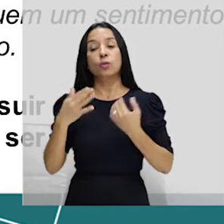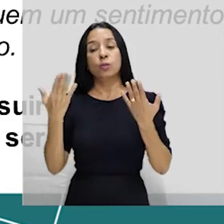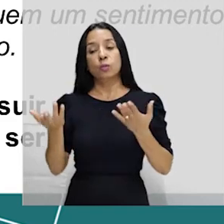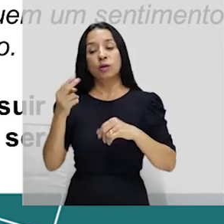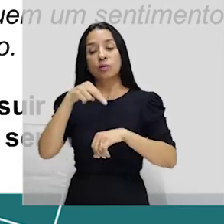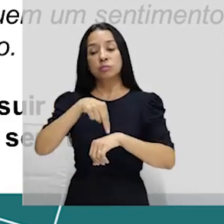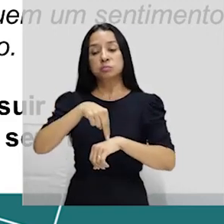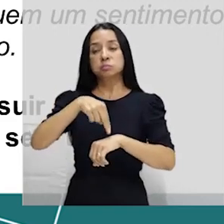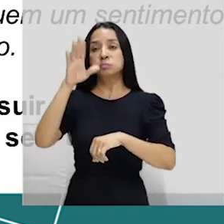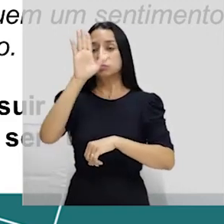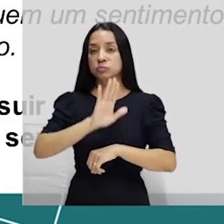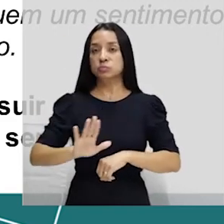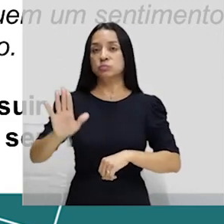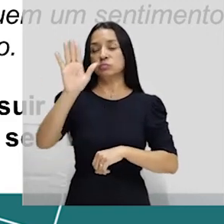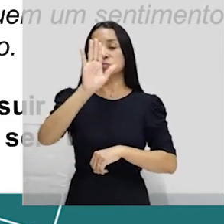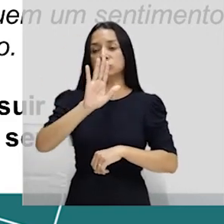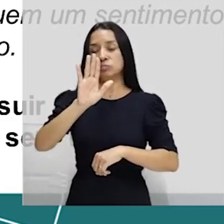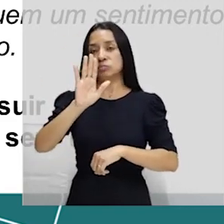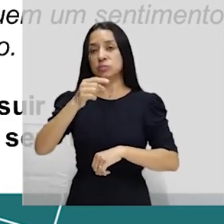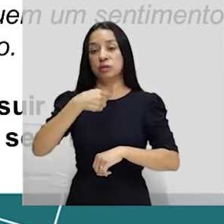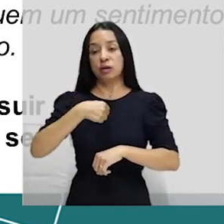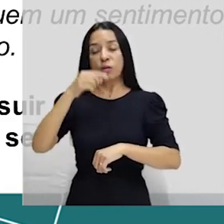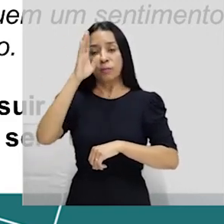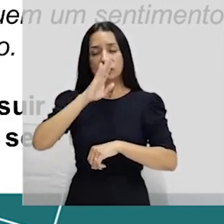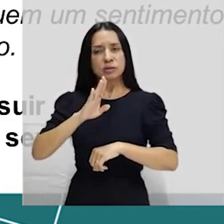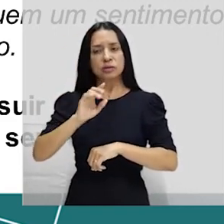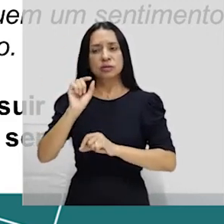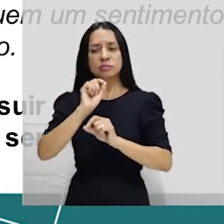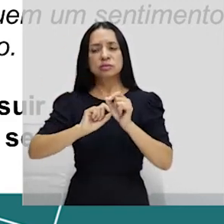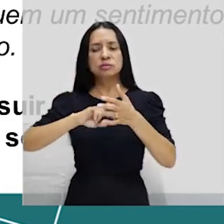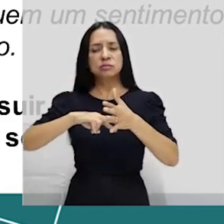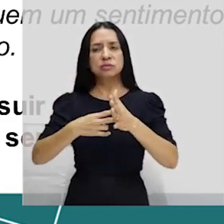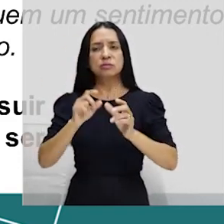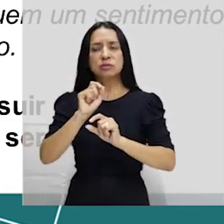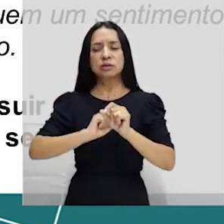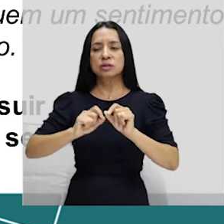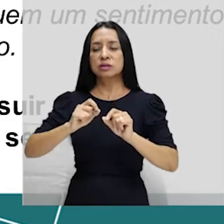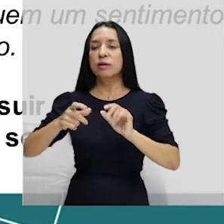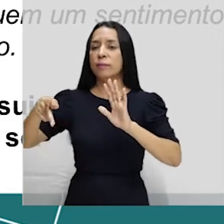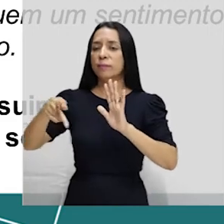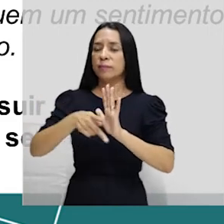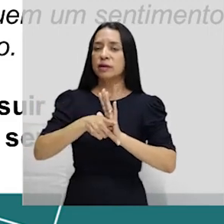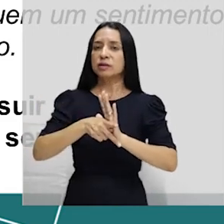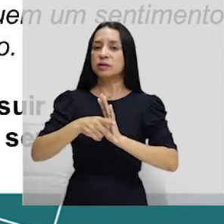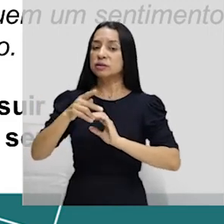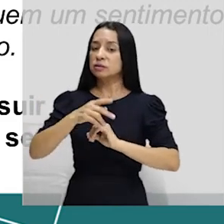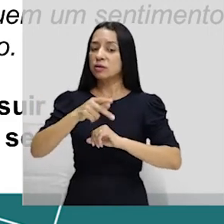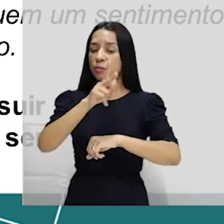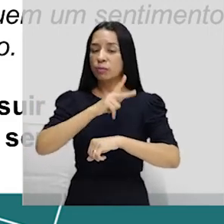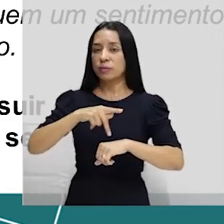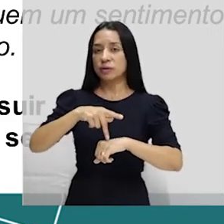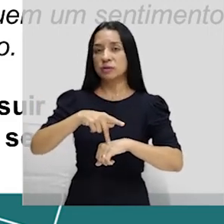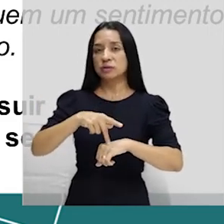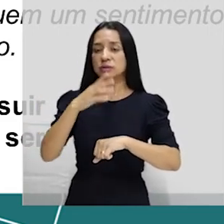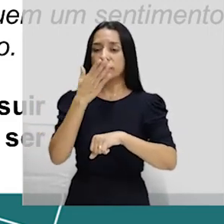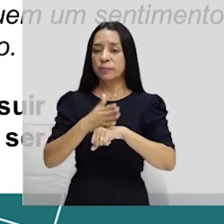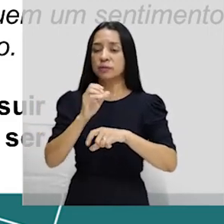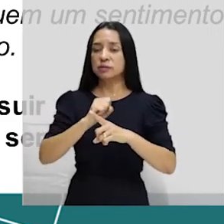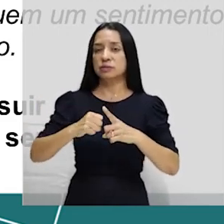práticas sociais, idiomas e entre outros. Fecha aspas. Ele te pergunta, né? Esse fragmento explica